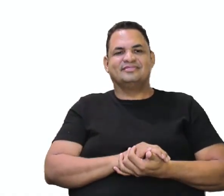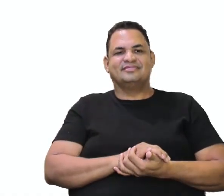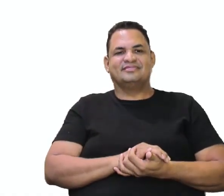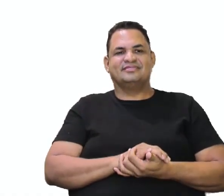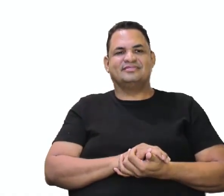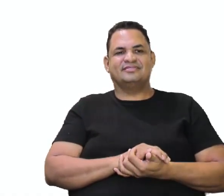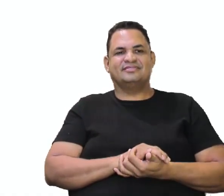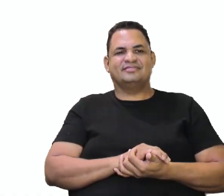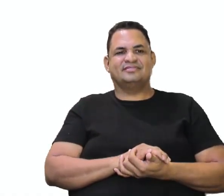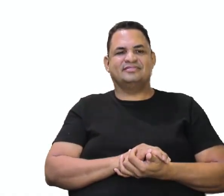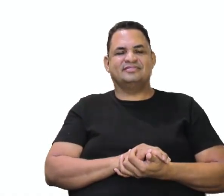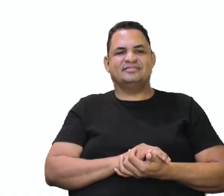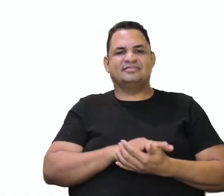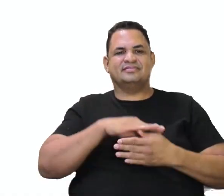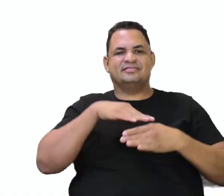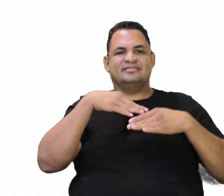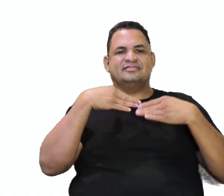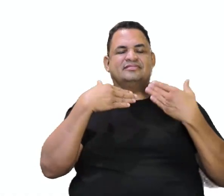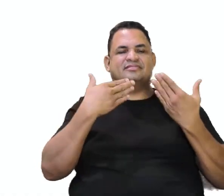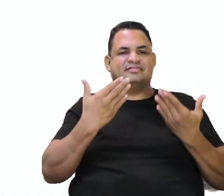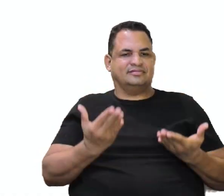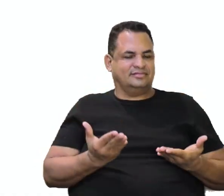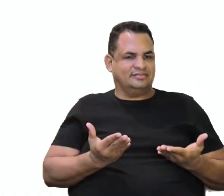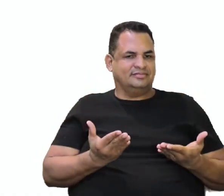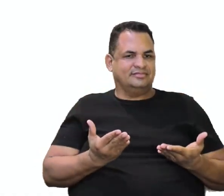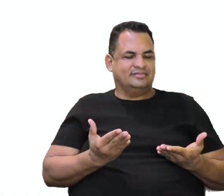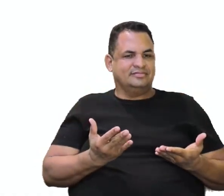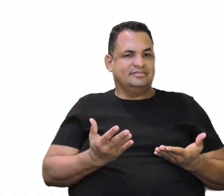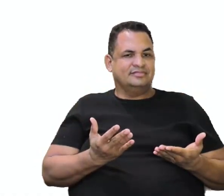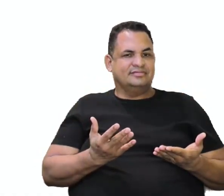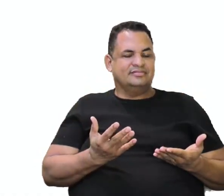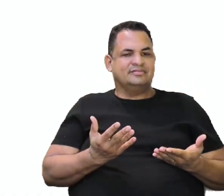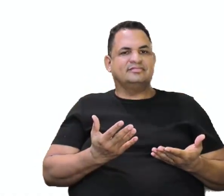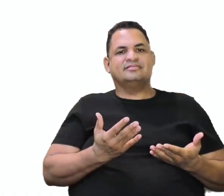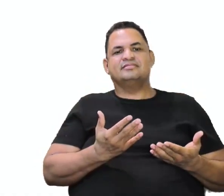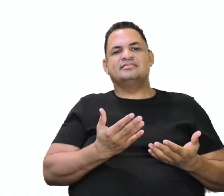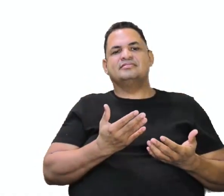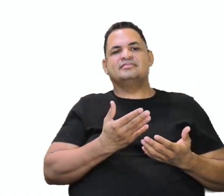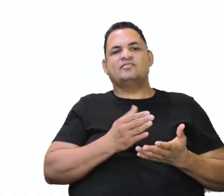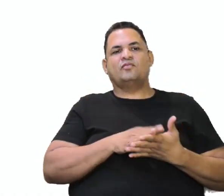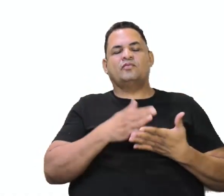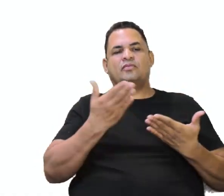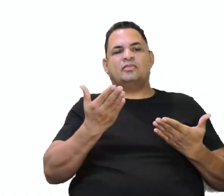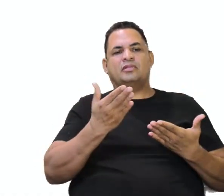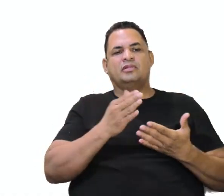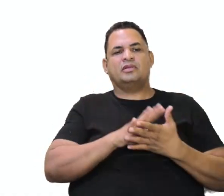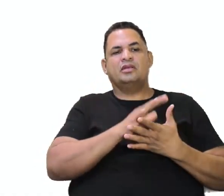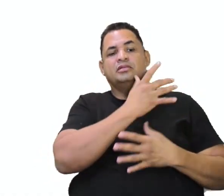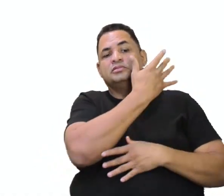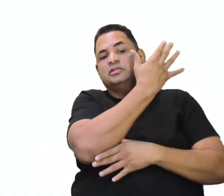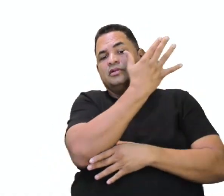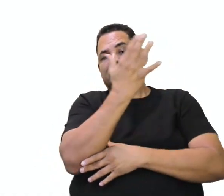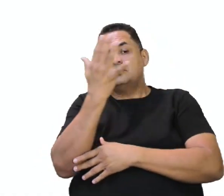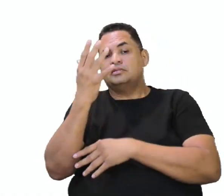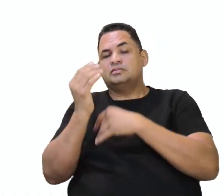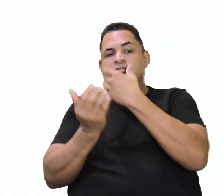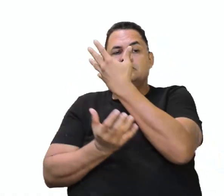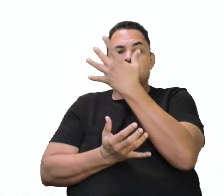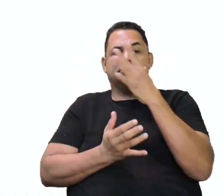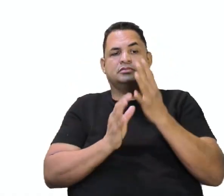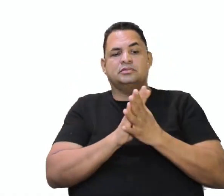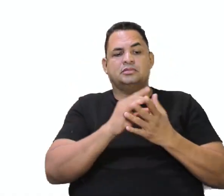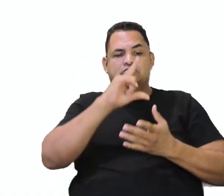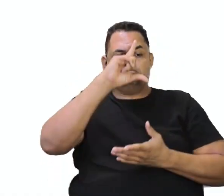só, quando a gente tem as áreas florestadas, a gente tem